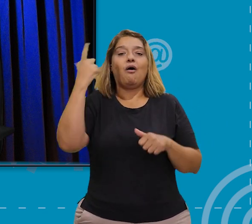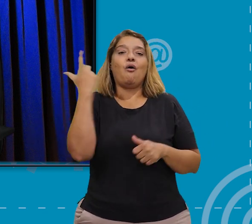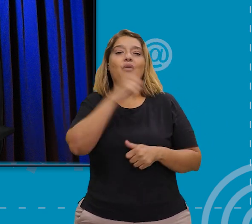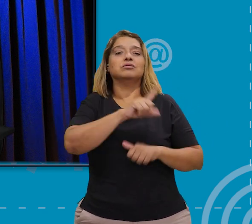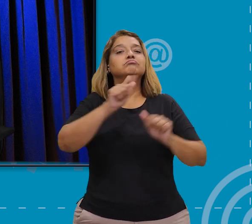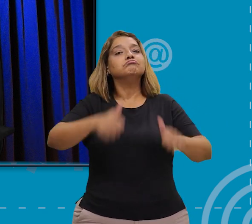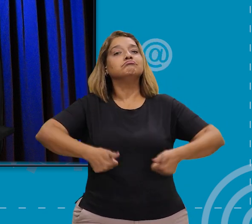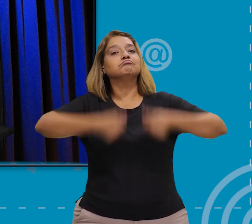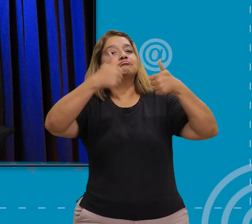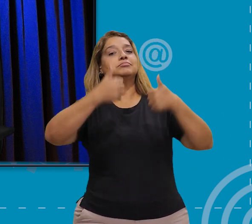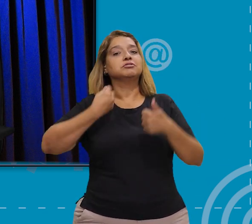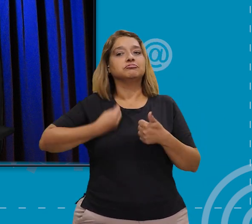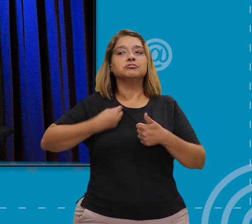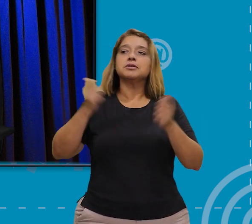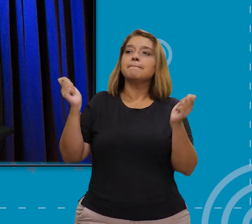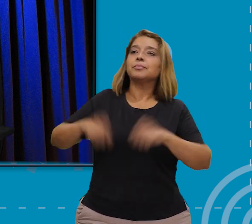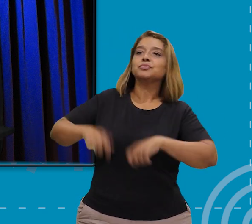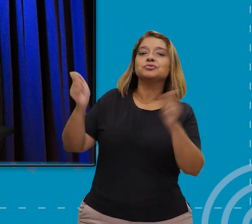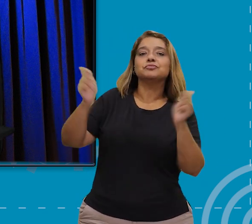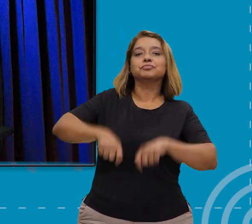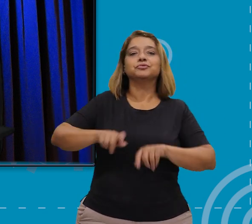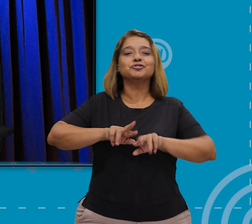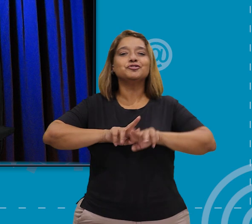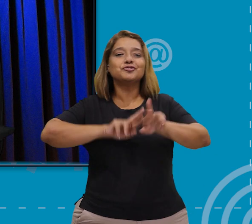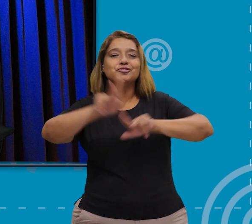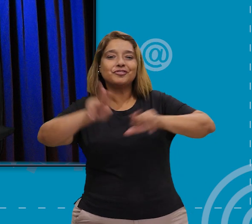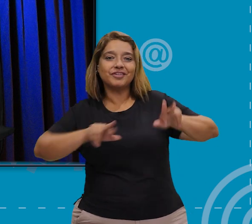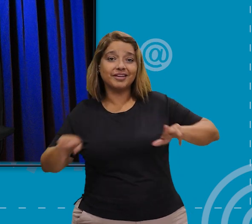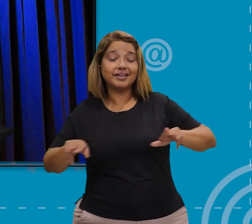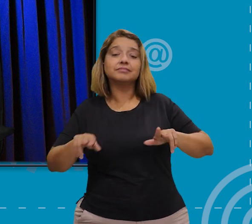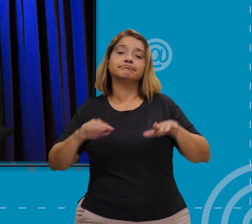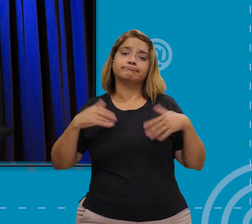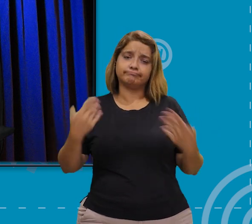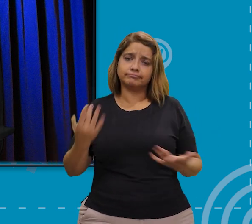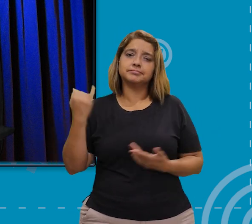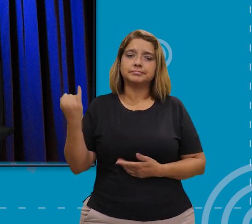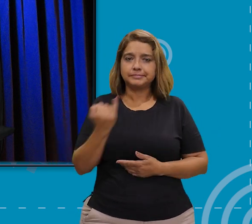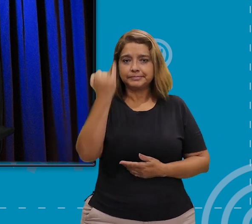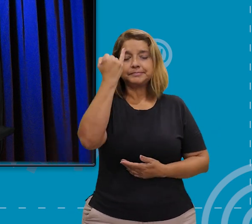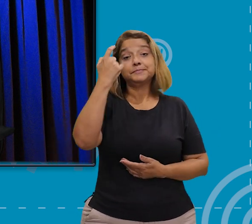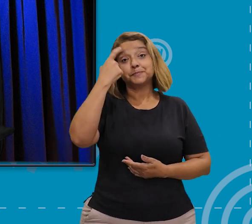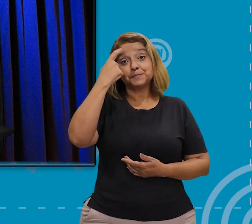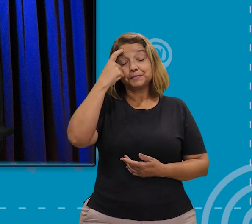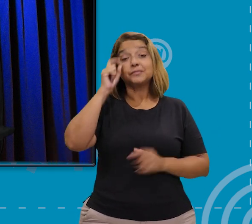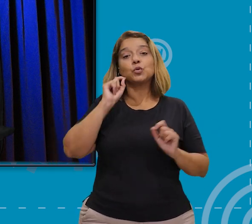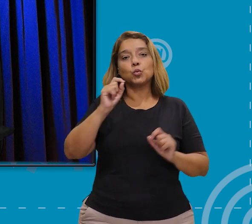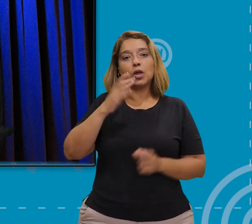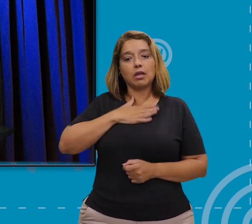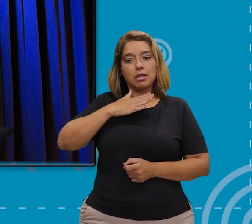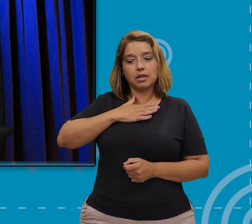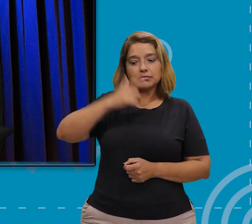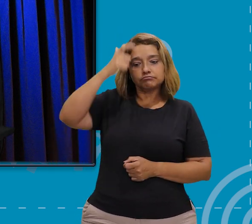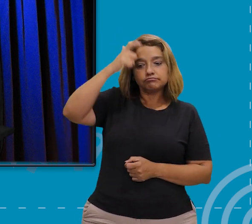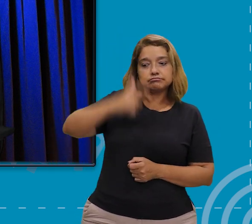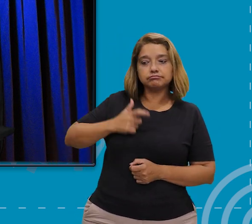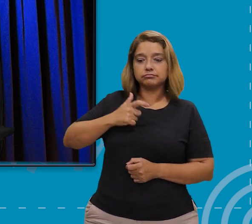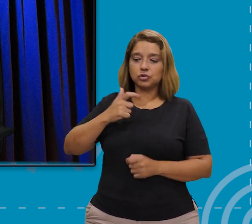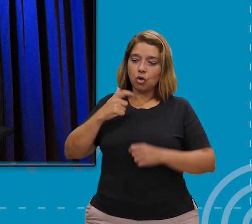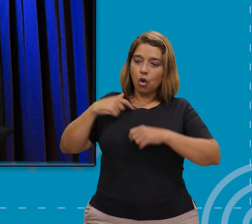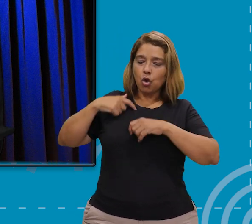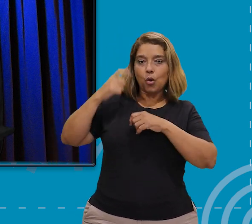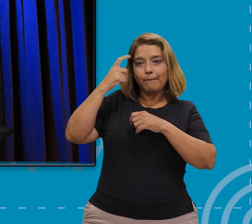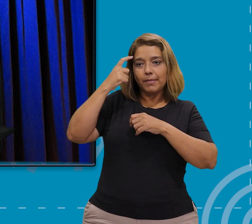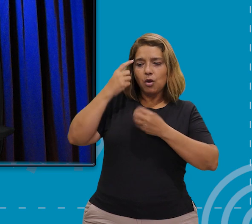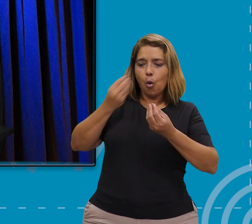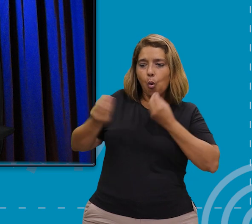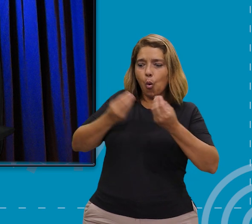minhas necessidades não atendidas, eu consigo ampliar as minhas estratégias para buscar possibilidades, né? Então, é fundamental